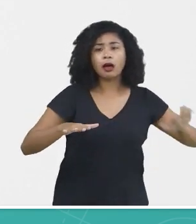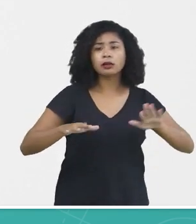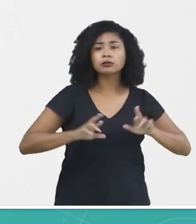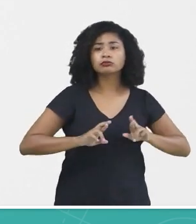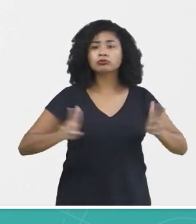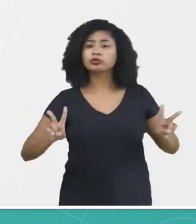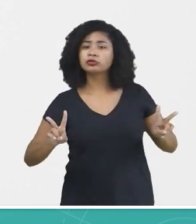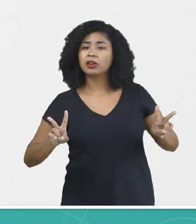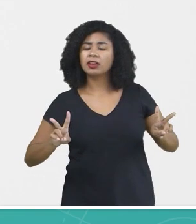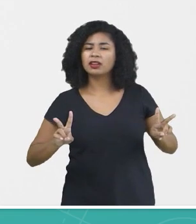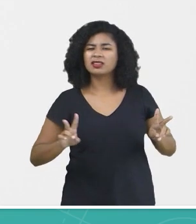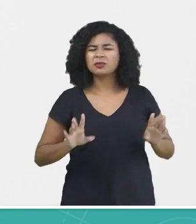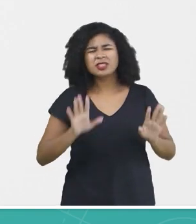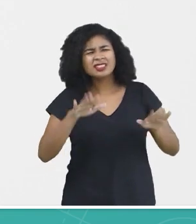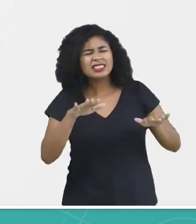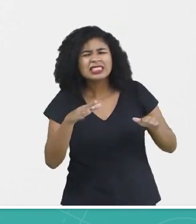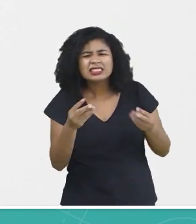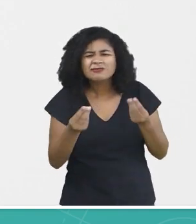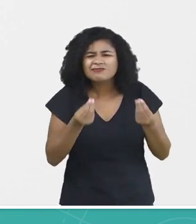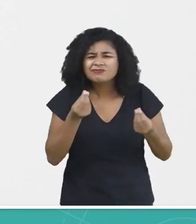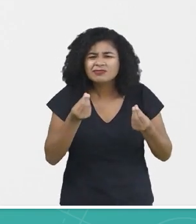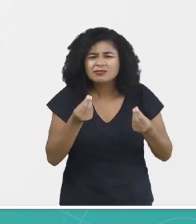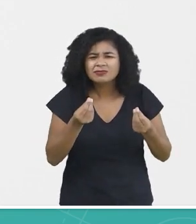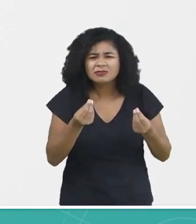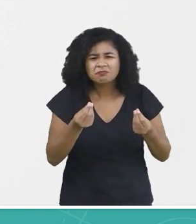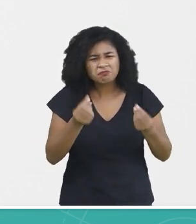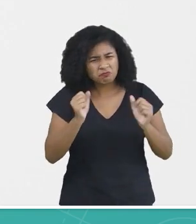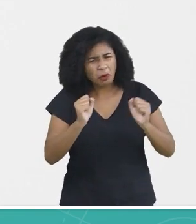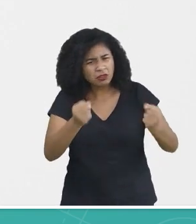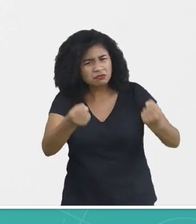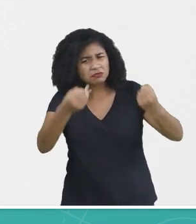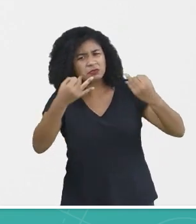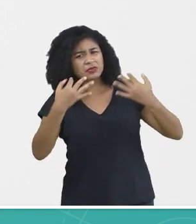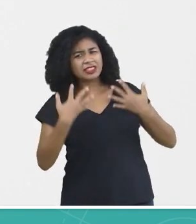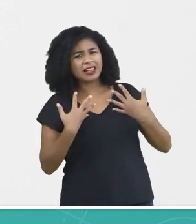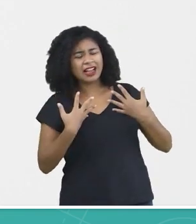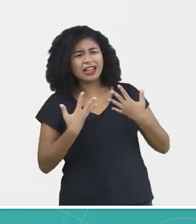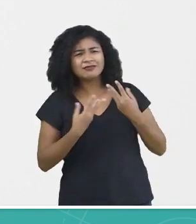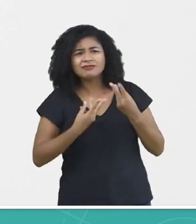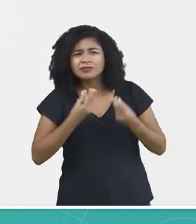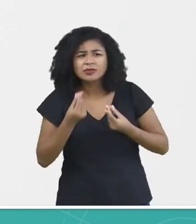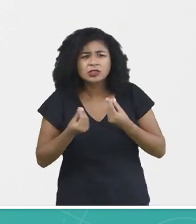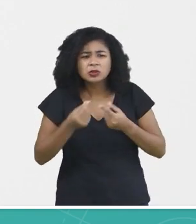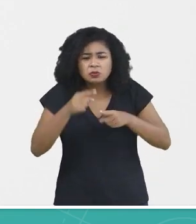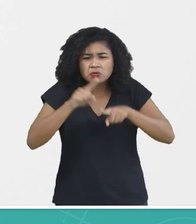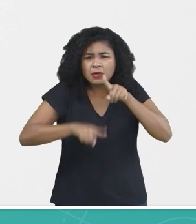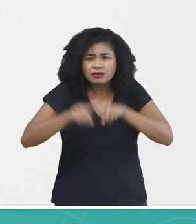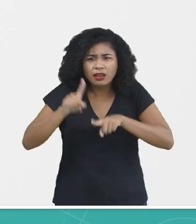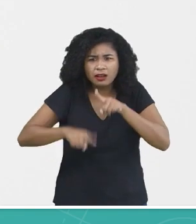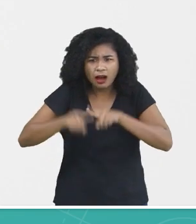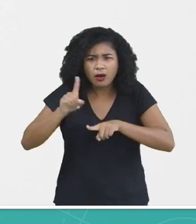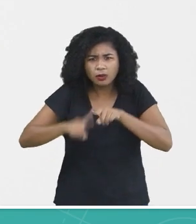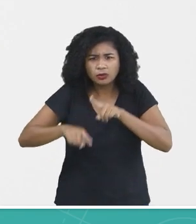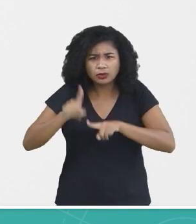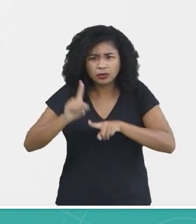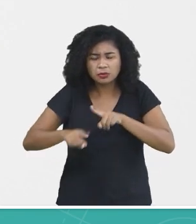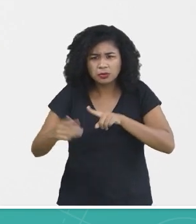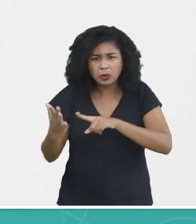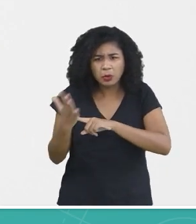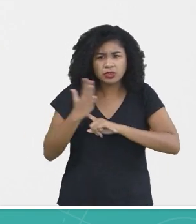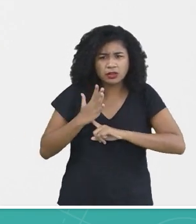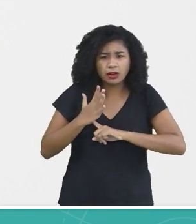mas você pode me dar uma ideia, um objeto que represente planos? Eu tenho aí, observe essa